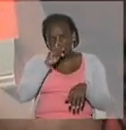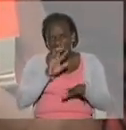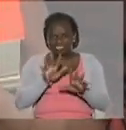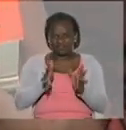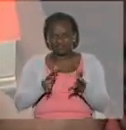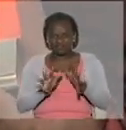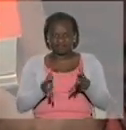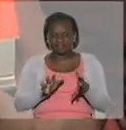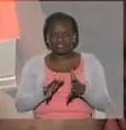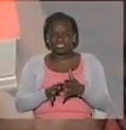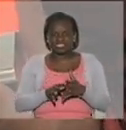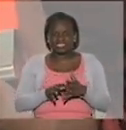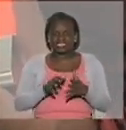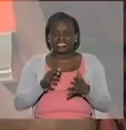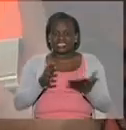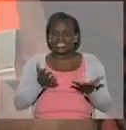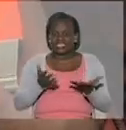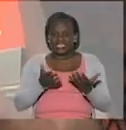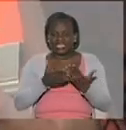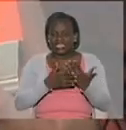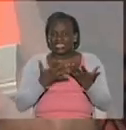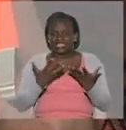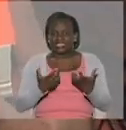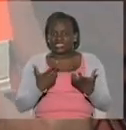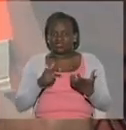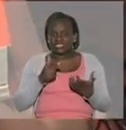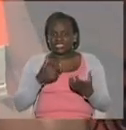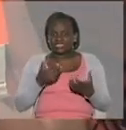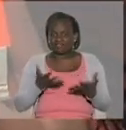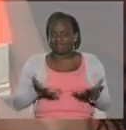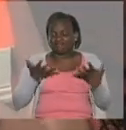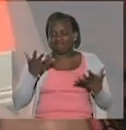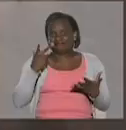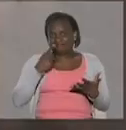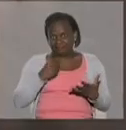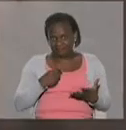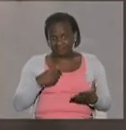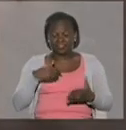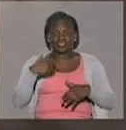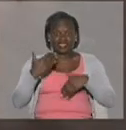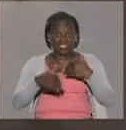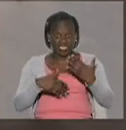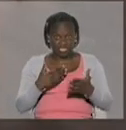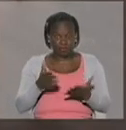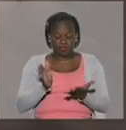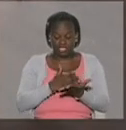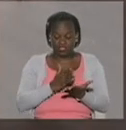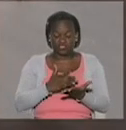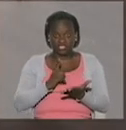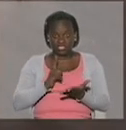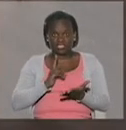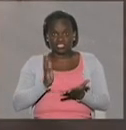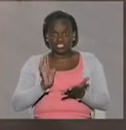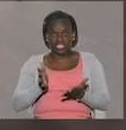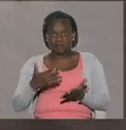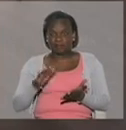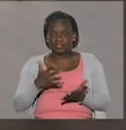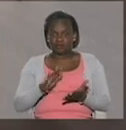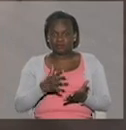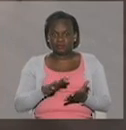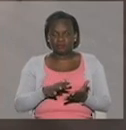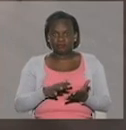Esverdeada, amarelada. Era uma capa seca. Exatamente. Com o tempo, porque o livro já